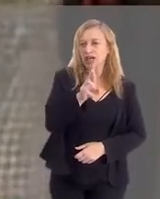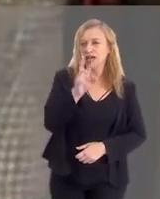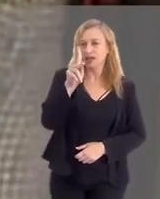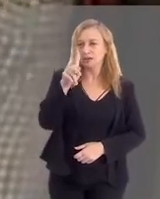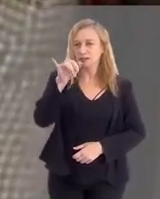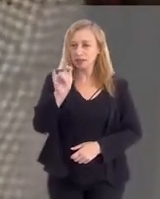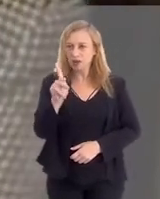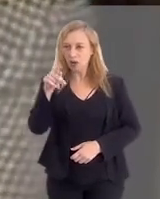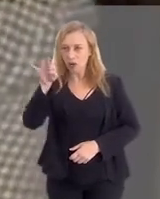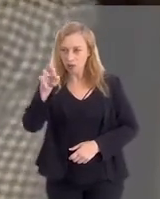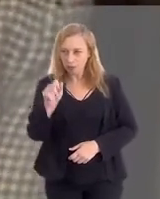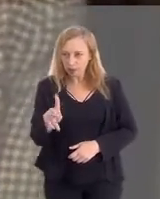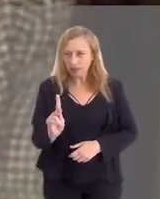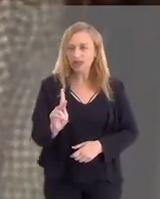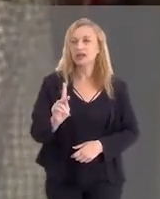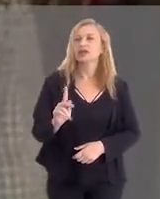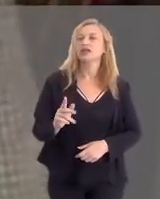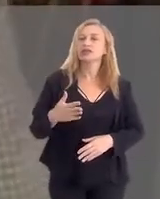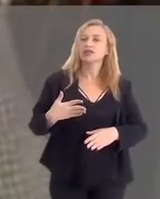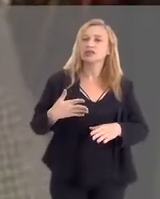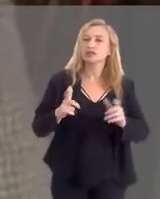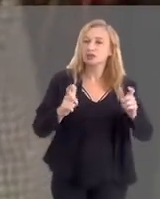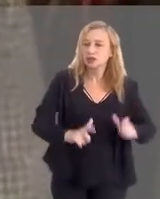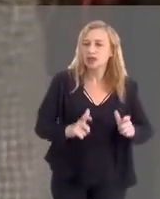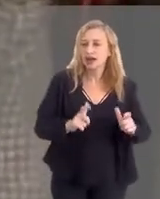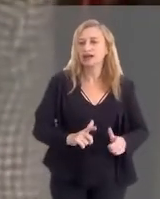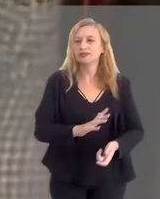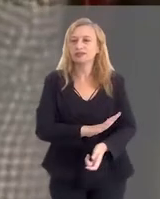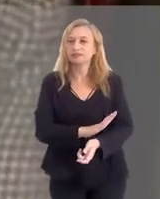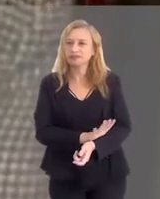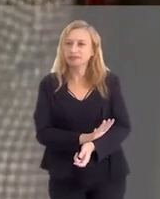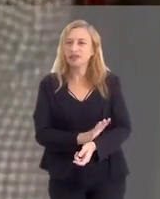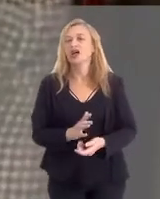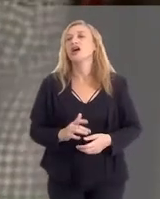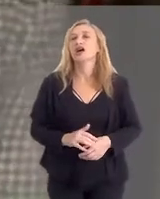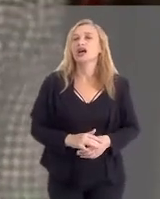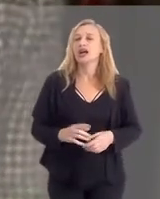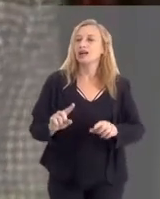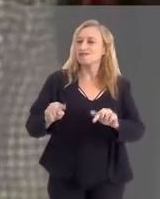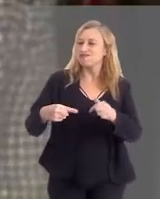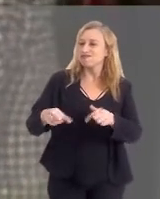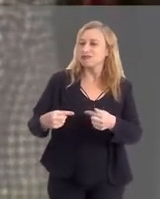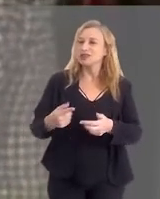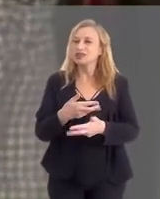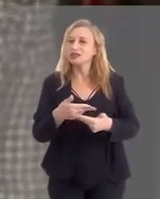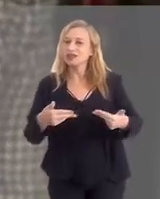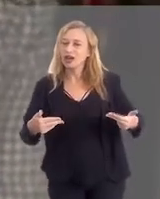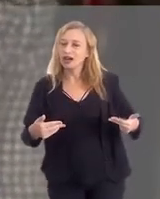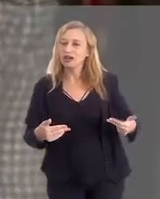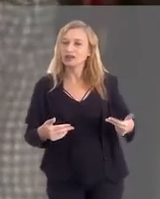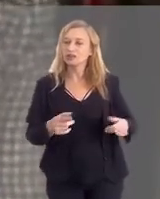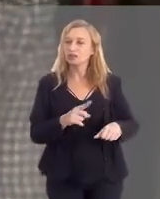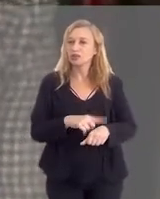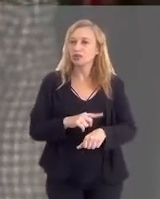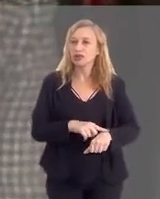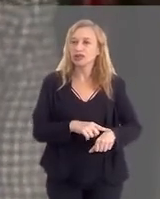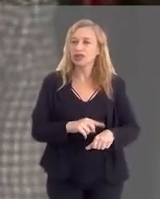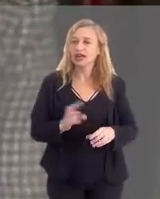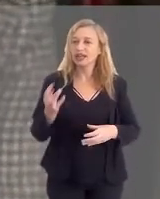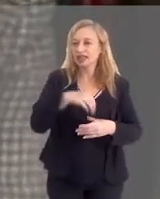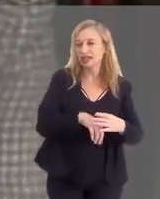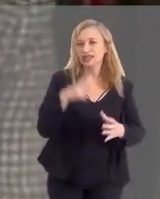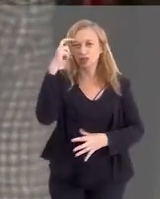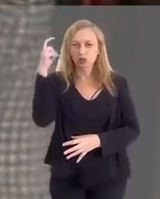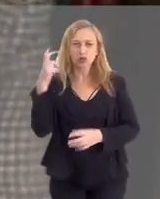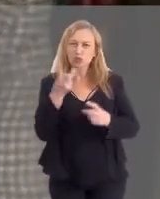hip-hop, de fato. Ela me traz para esse lugar da minha identidade racial, ela me provoca de várias formas, e